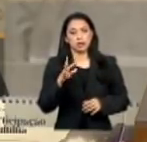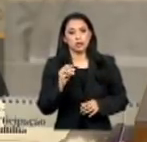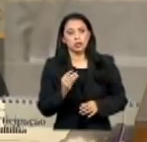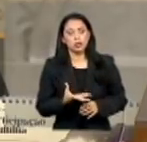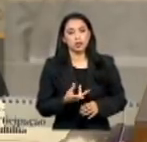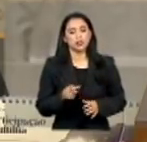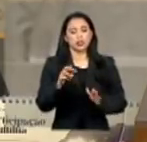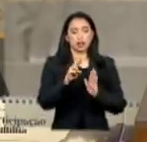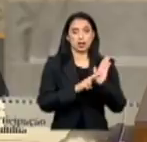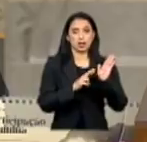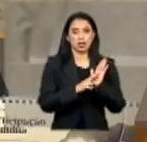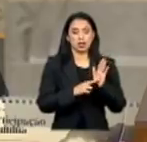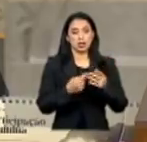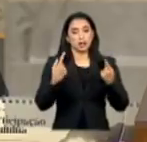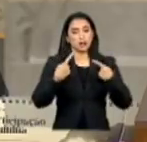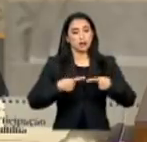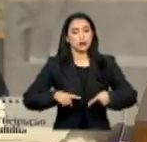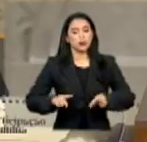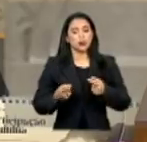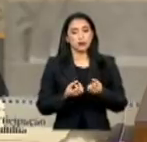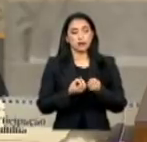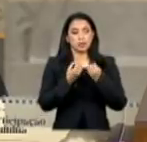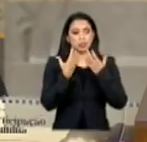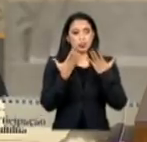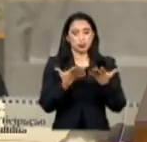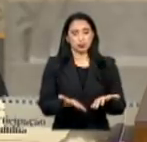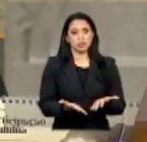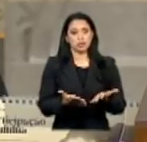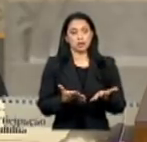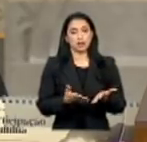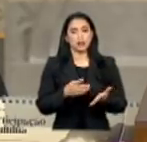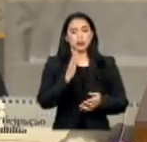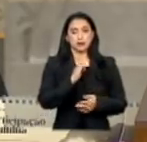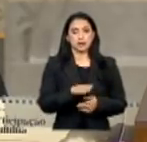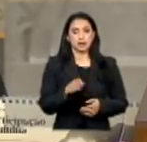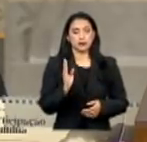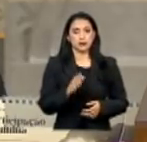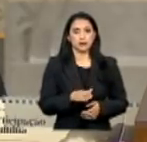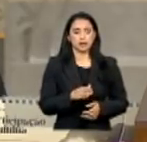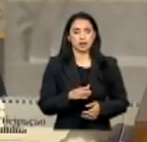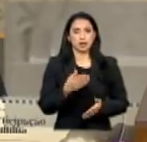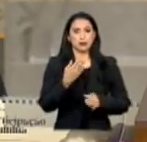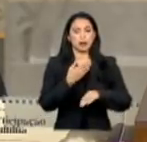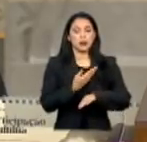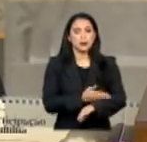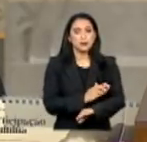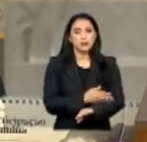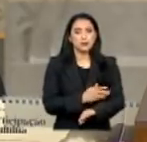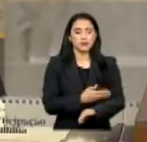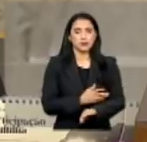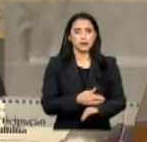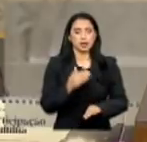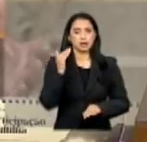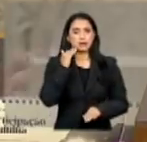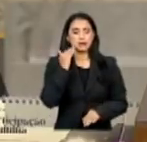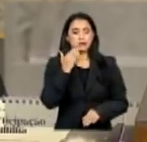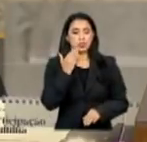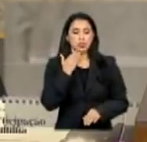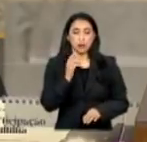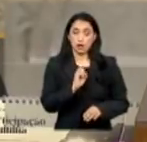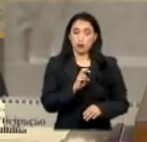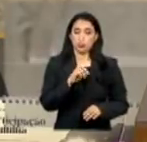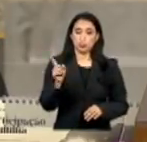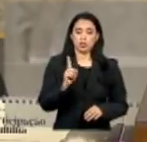infância o pronunciamento da invalidade ao passo que é a prática defeituosa ou mesmo a sua missão quando for